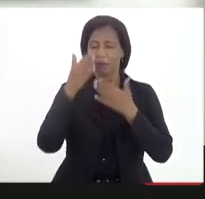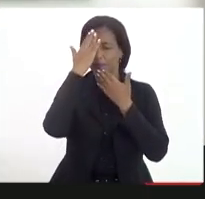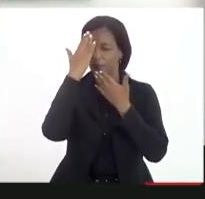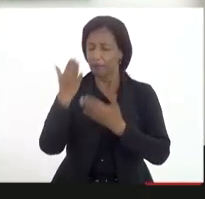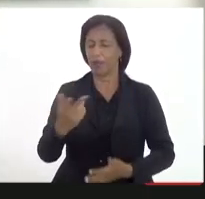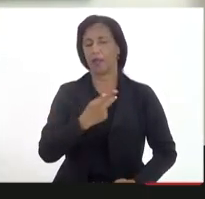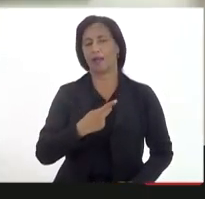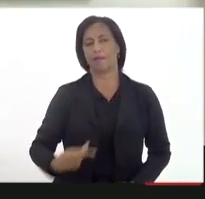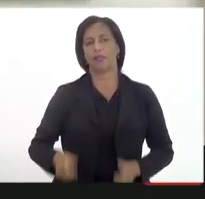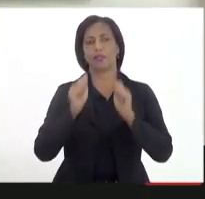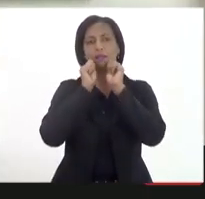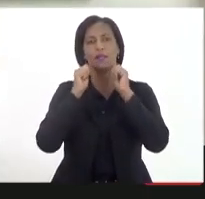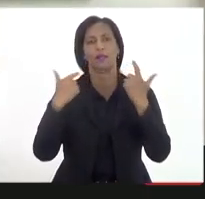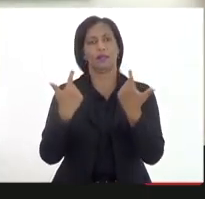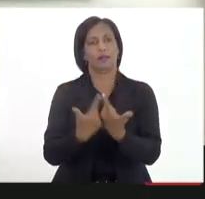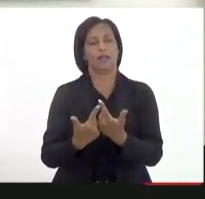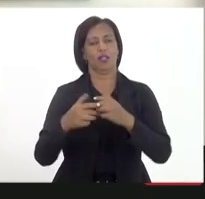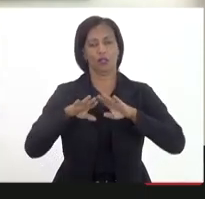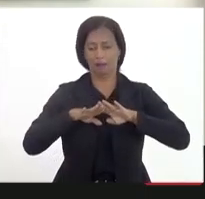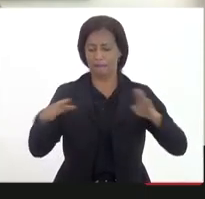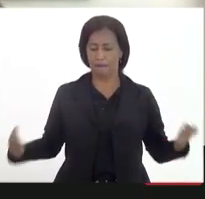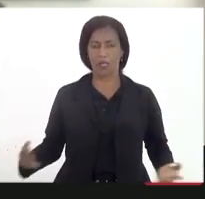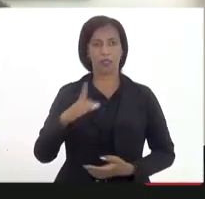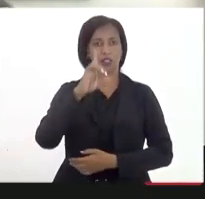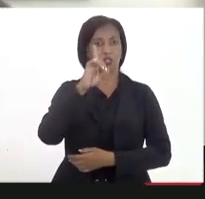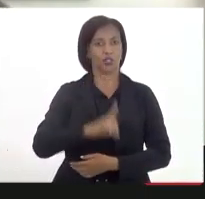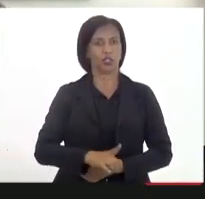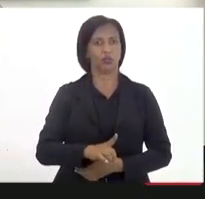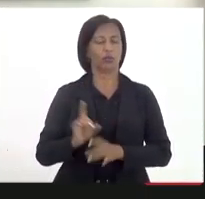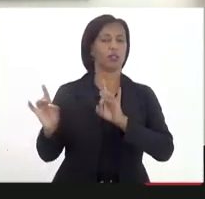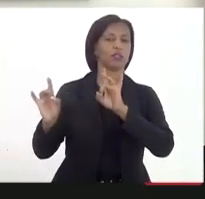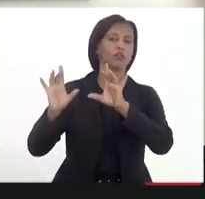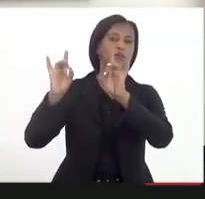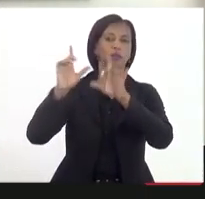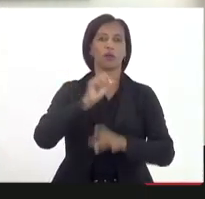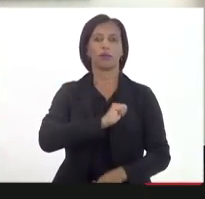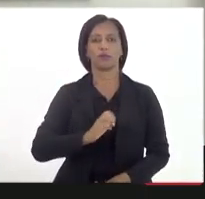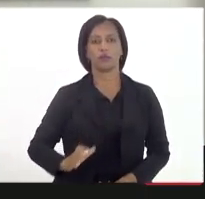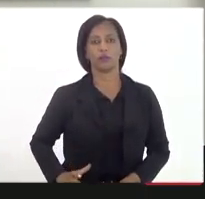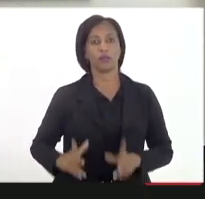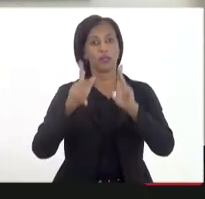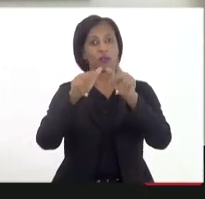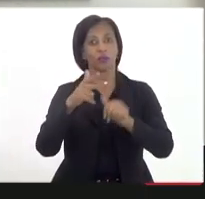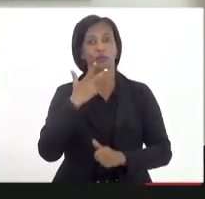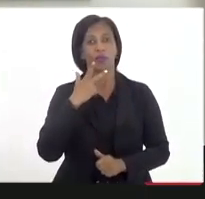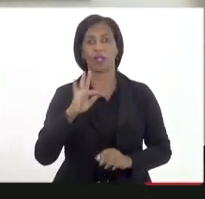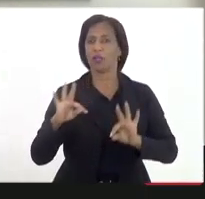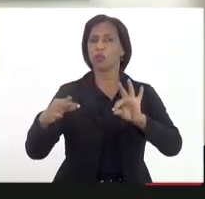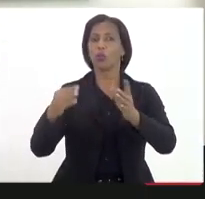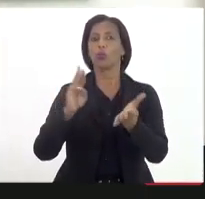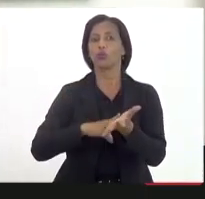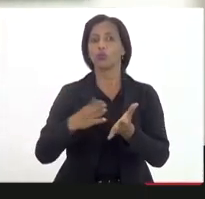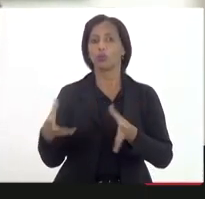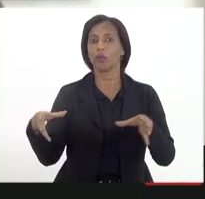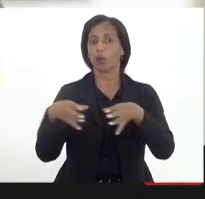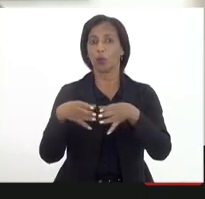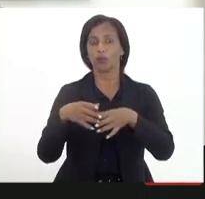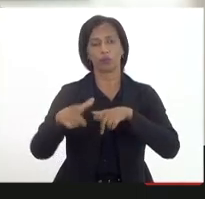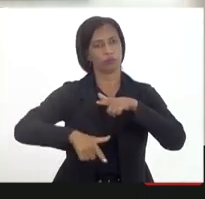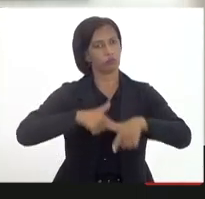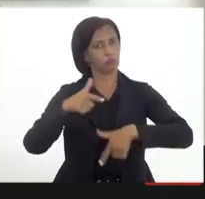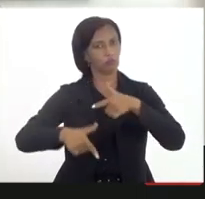a presidência da Assembleia Legislativa a mesa diretora especial Presidente André Ceciliano e como mencionei anteriormente a todos os membros da comissão